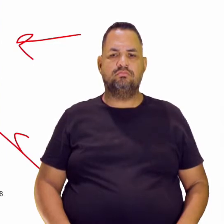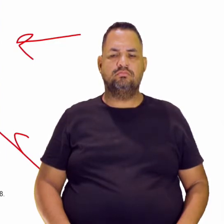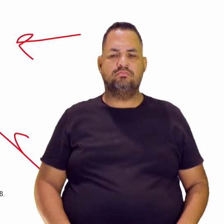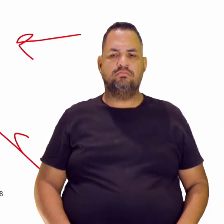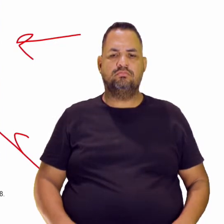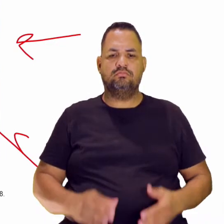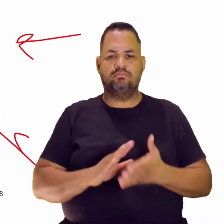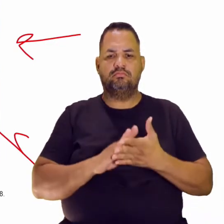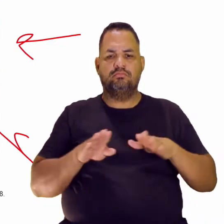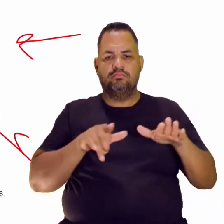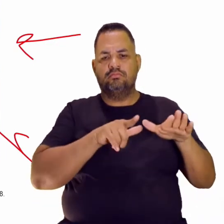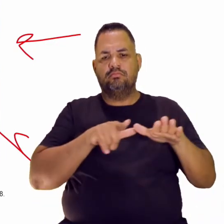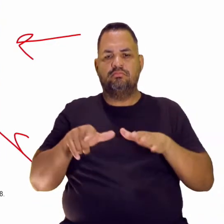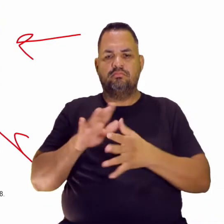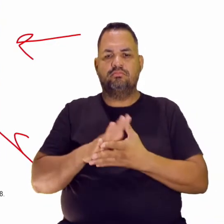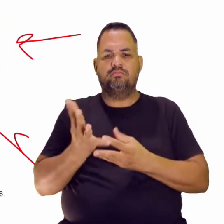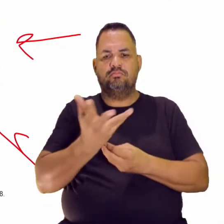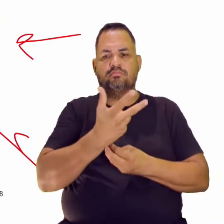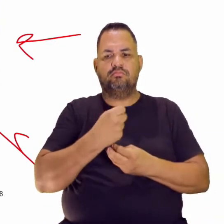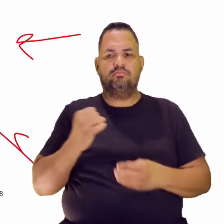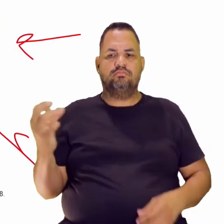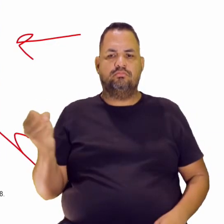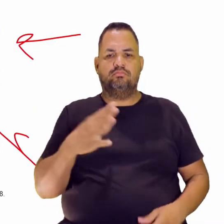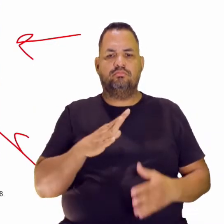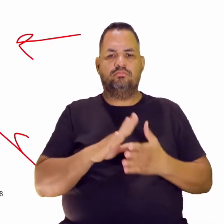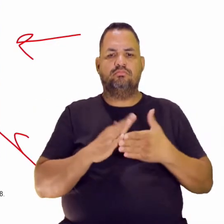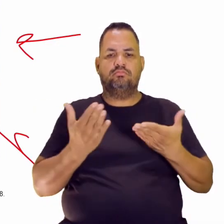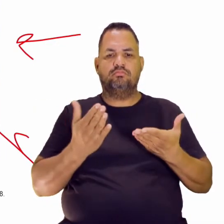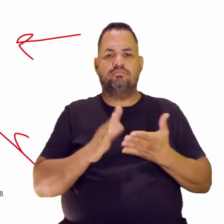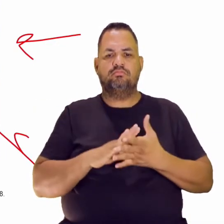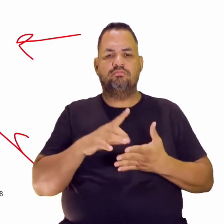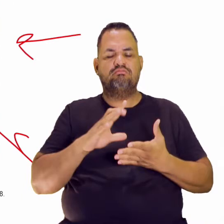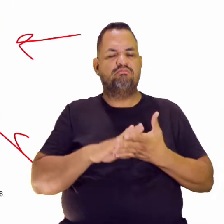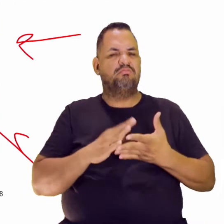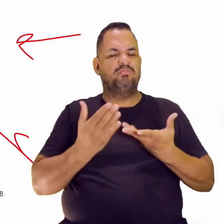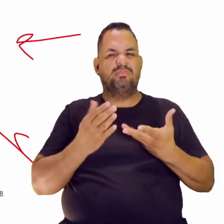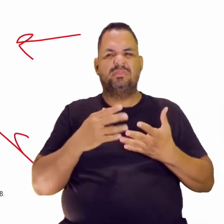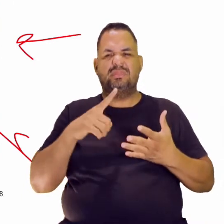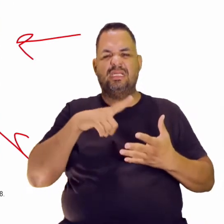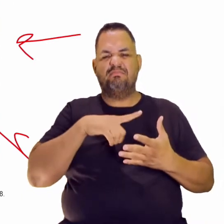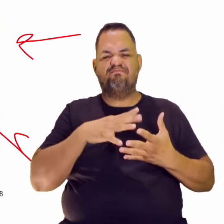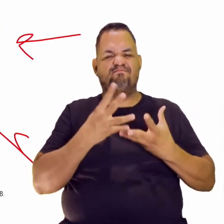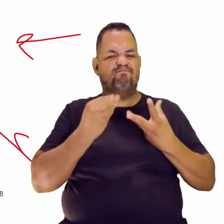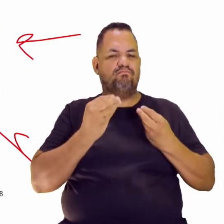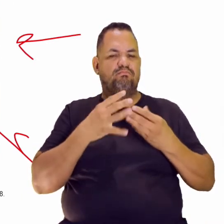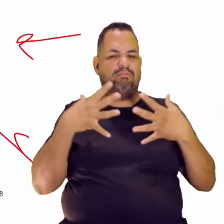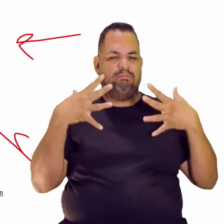pela Semana de Arte Moderna. Isso deu muita confusão,